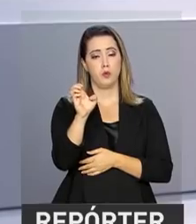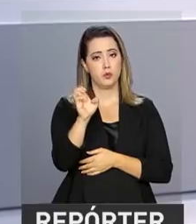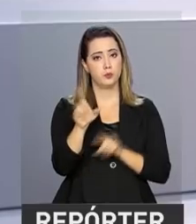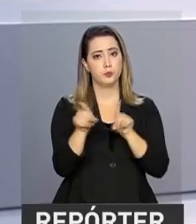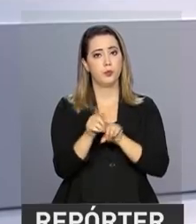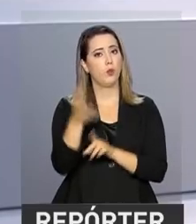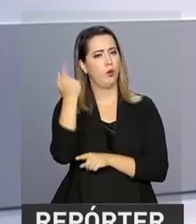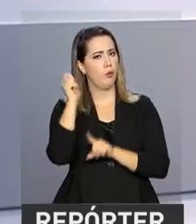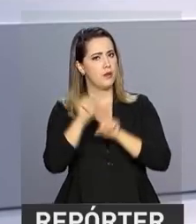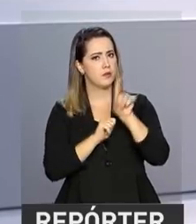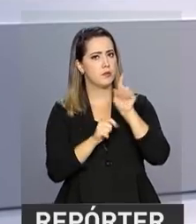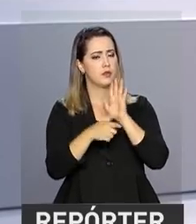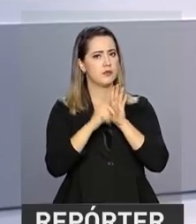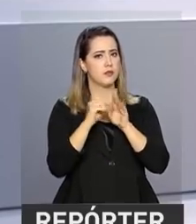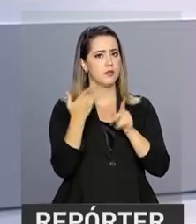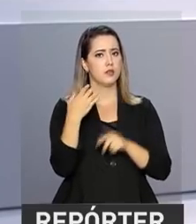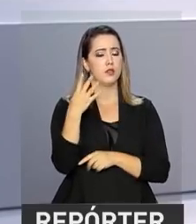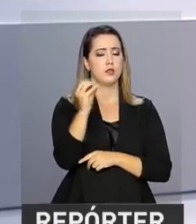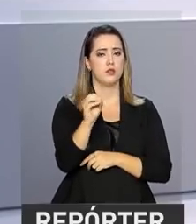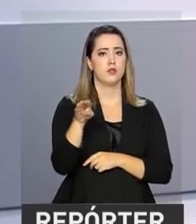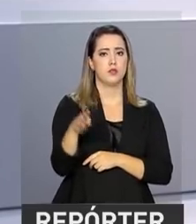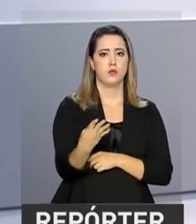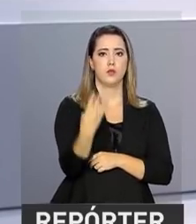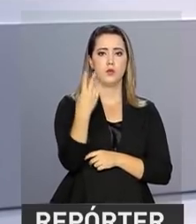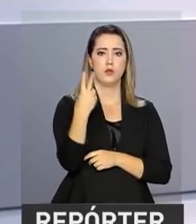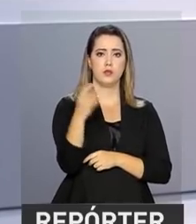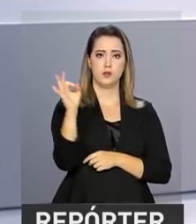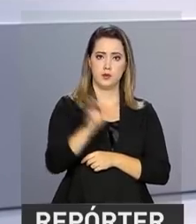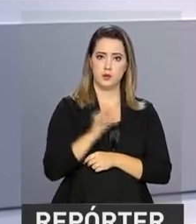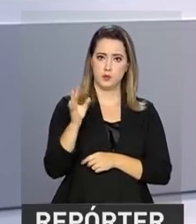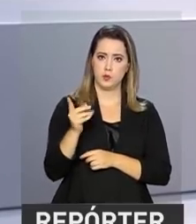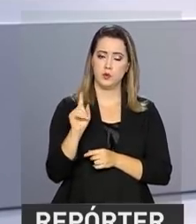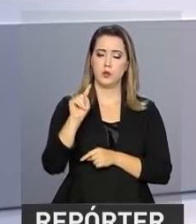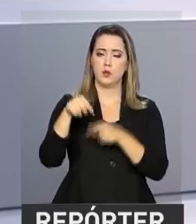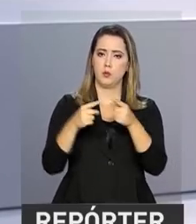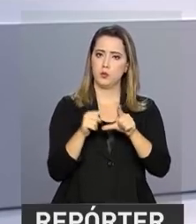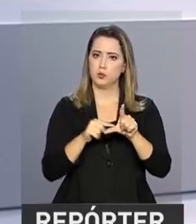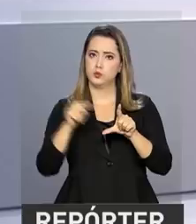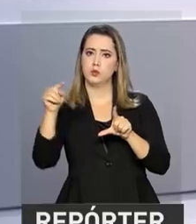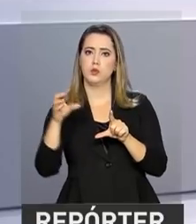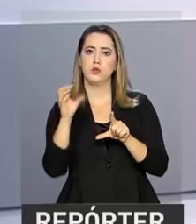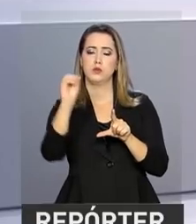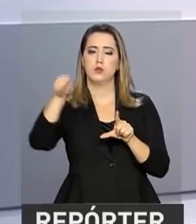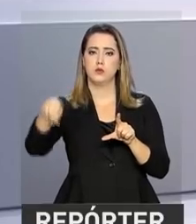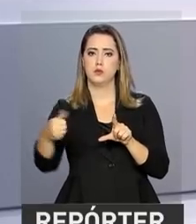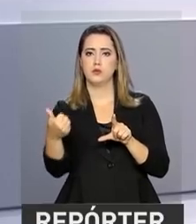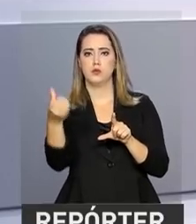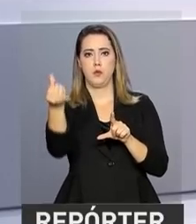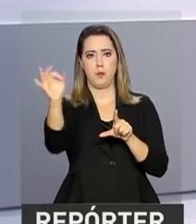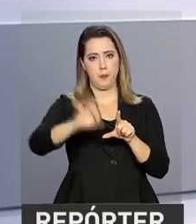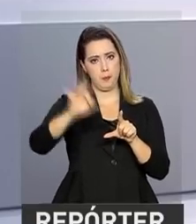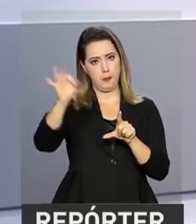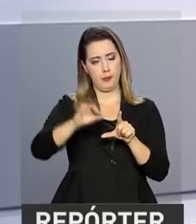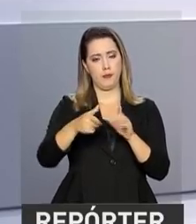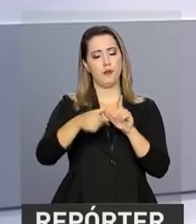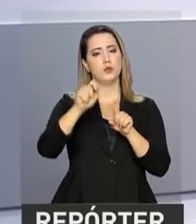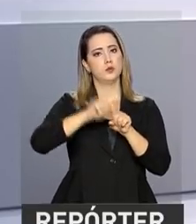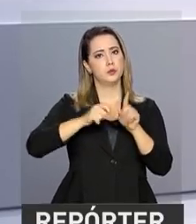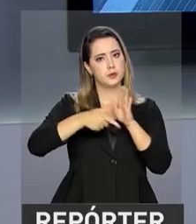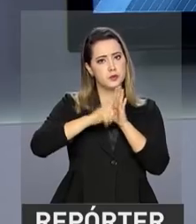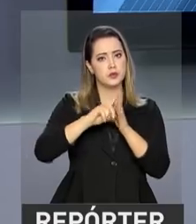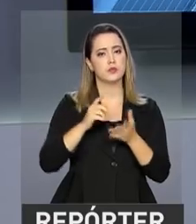mês passado o ipc a ficou em 0,42 por cento após uma alta de 0,16 por cento no mês